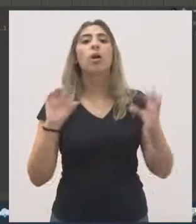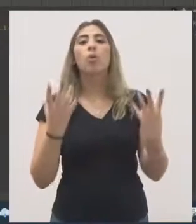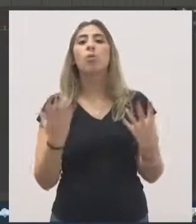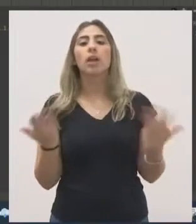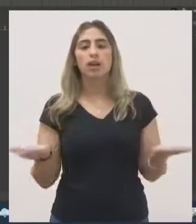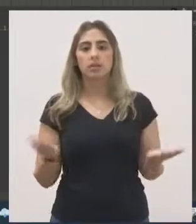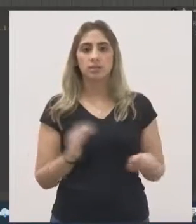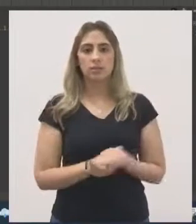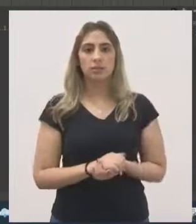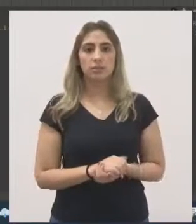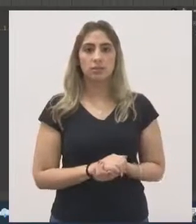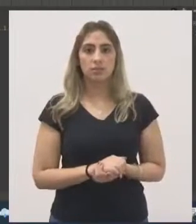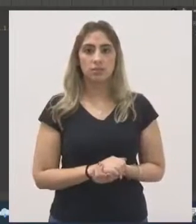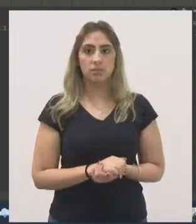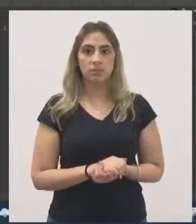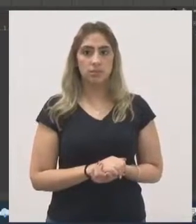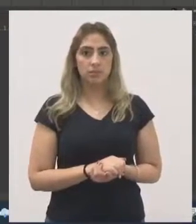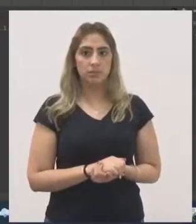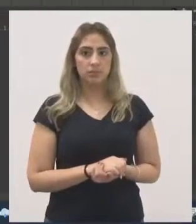pessoal? Se vocês